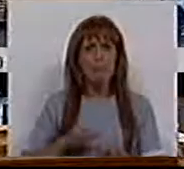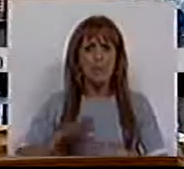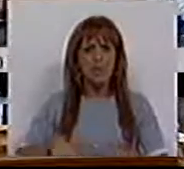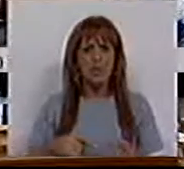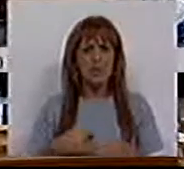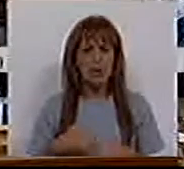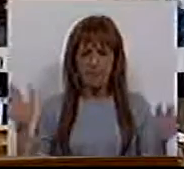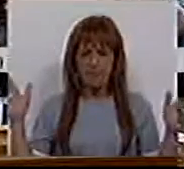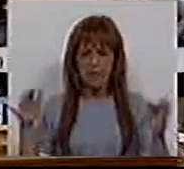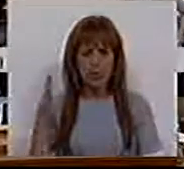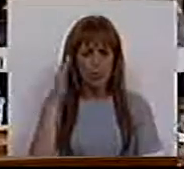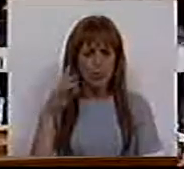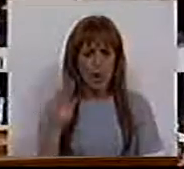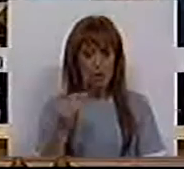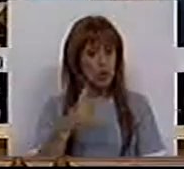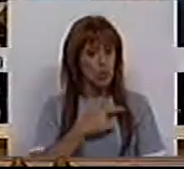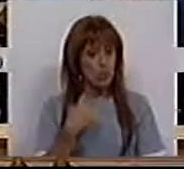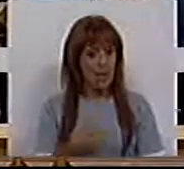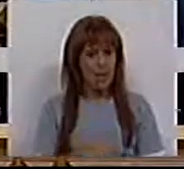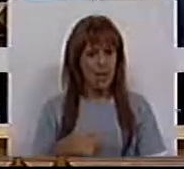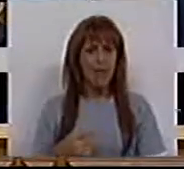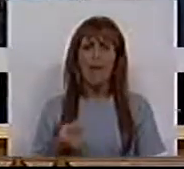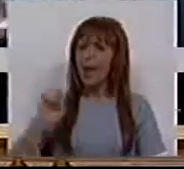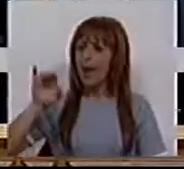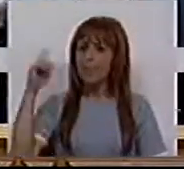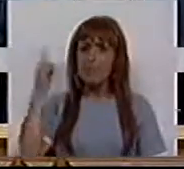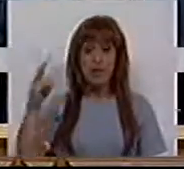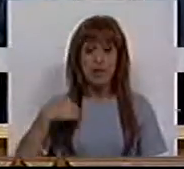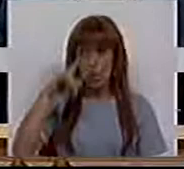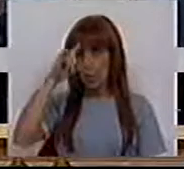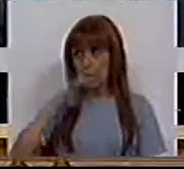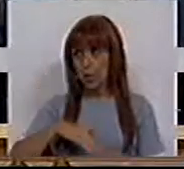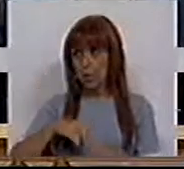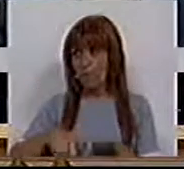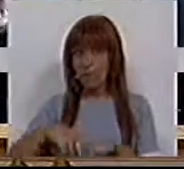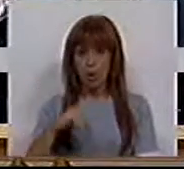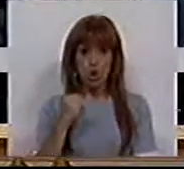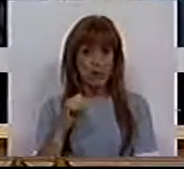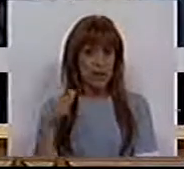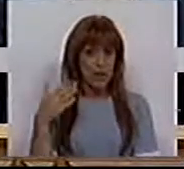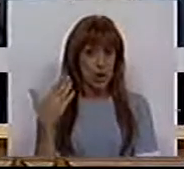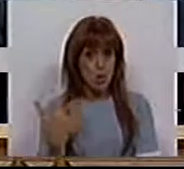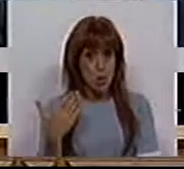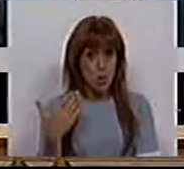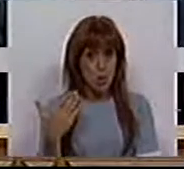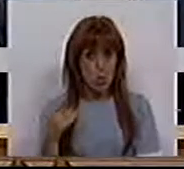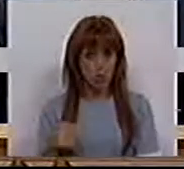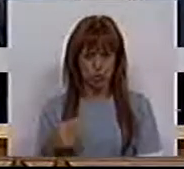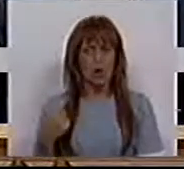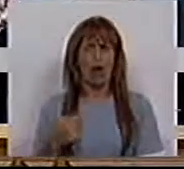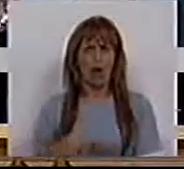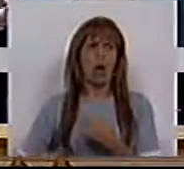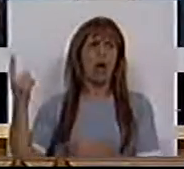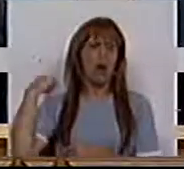Acerca da diminuição do número de alunos por turma. A primeira vez que me recordo de o ter feito foi em 2001 e, portanto, já tem